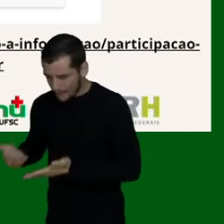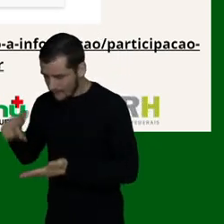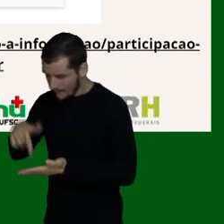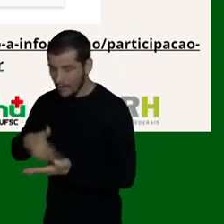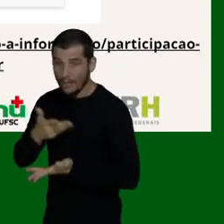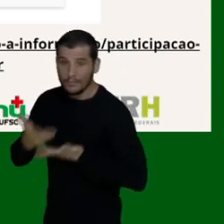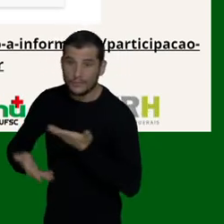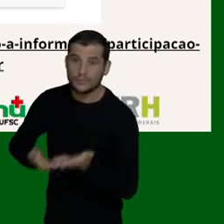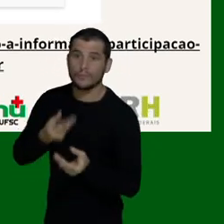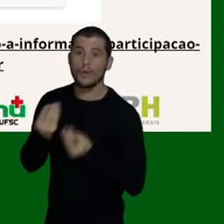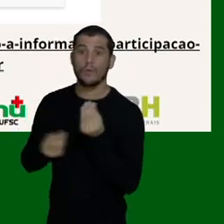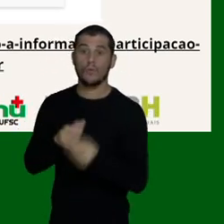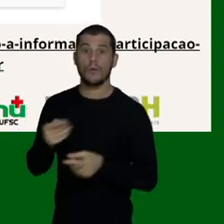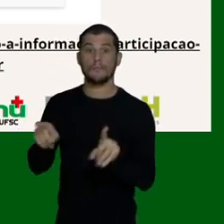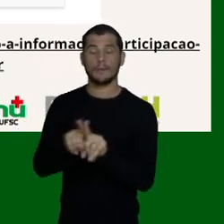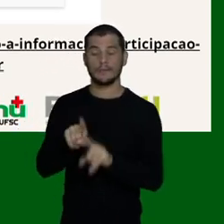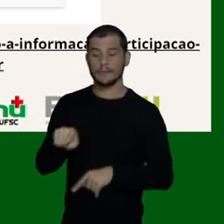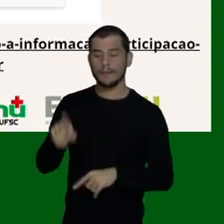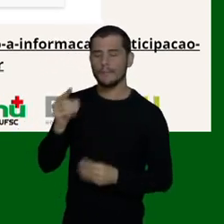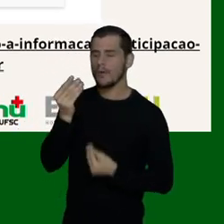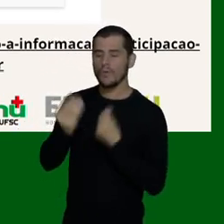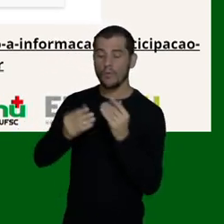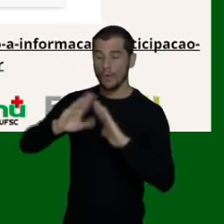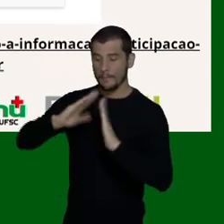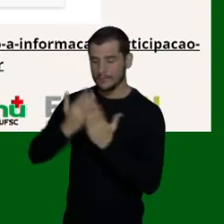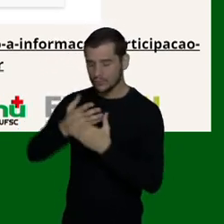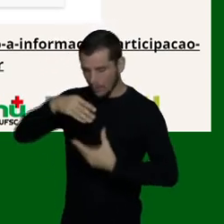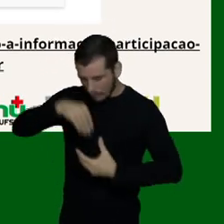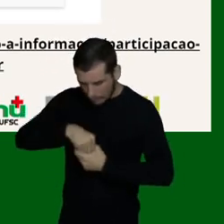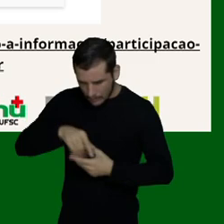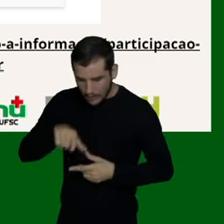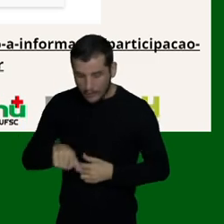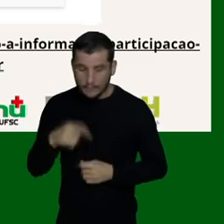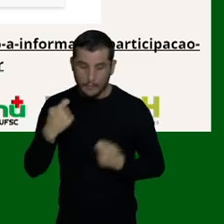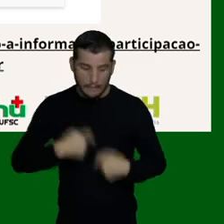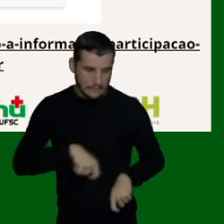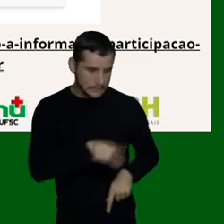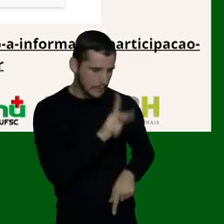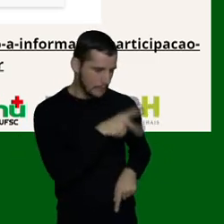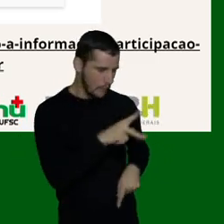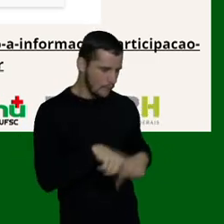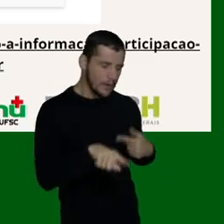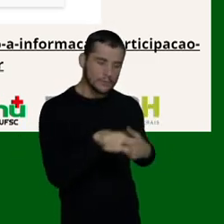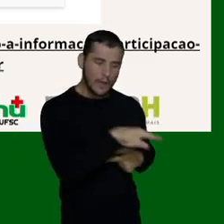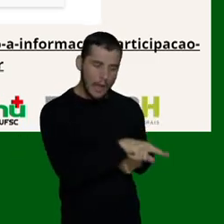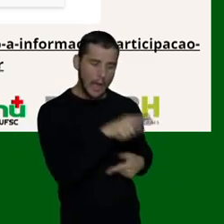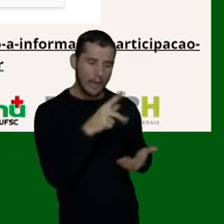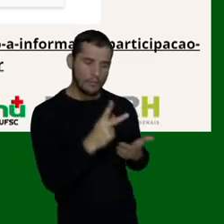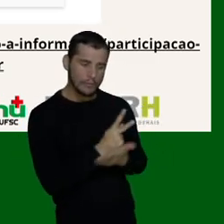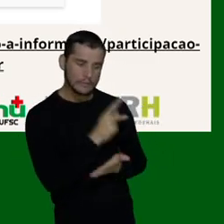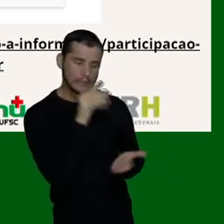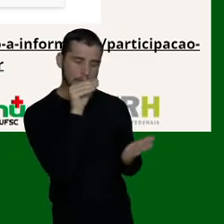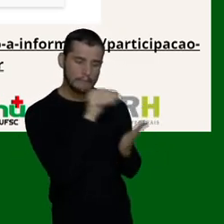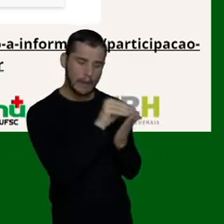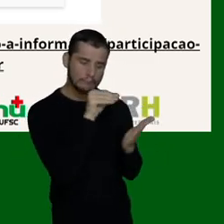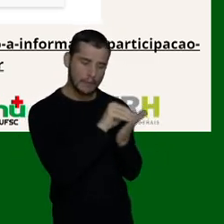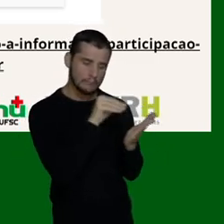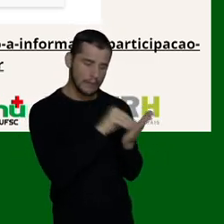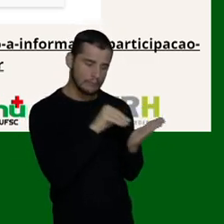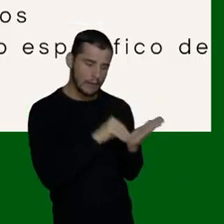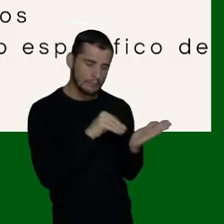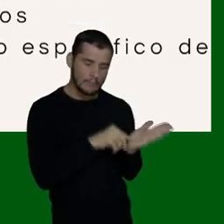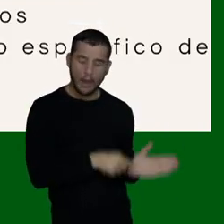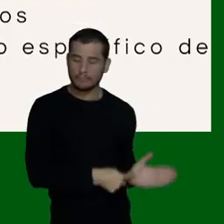parecer desempenho escolar acaba sendo muito importante para est estabelecer os diagnósticos das